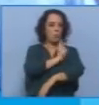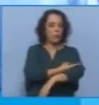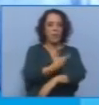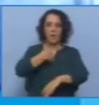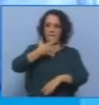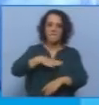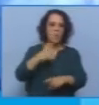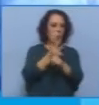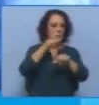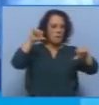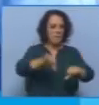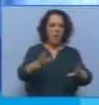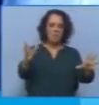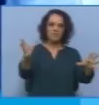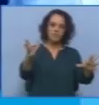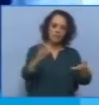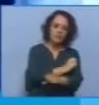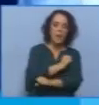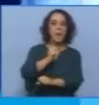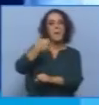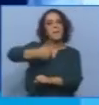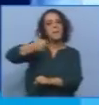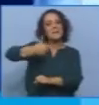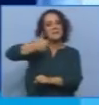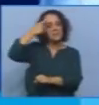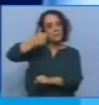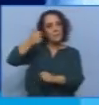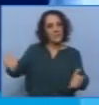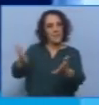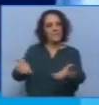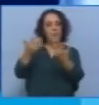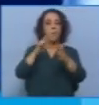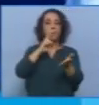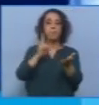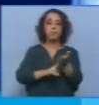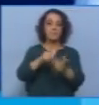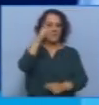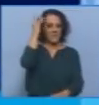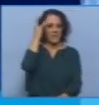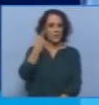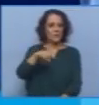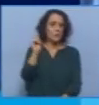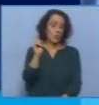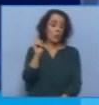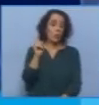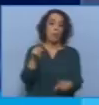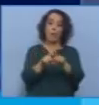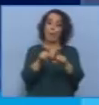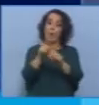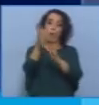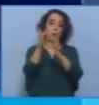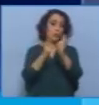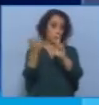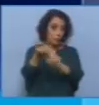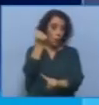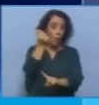ou para fazer bem, e às vezes parece que isso não nos está assim tão dado de maneira tão fácil, como não lhe foi dado a Jesus de maneira